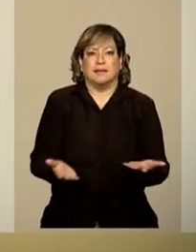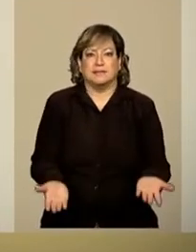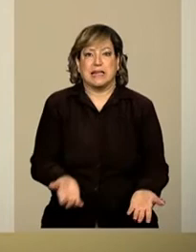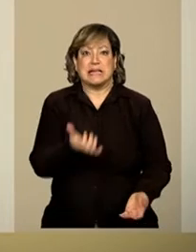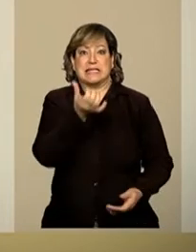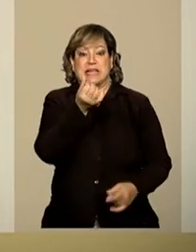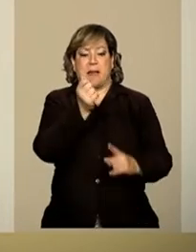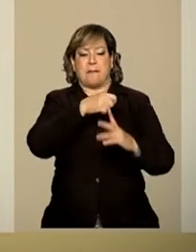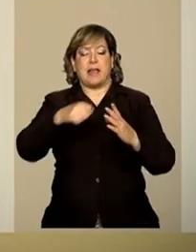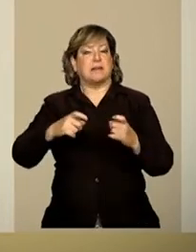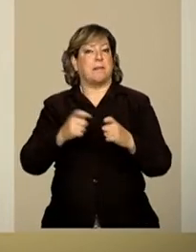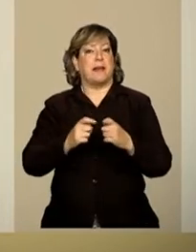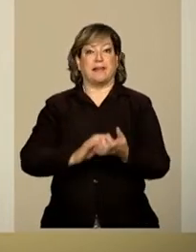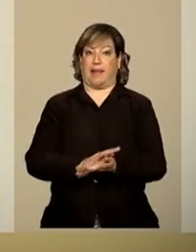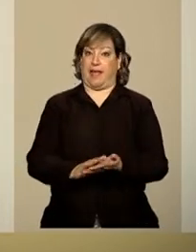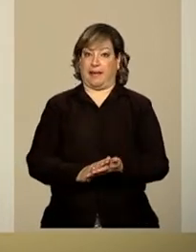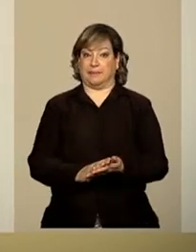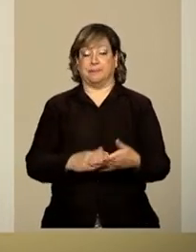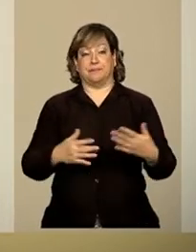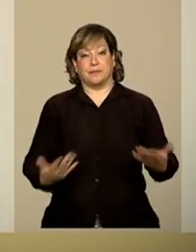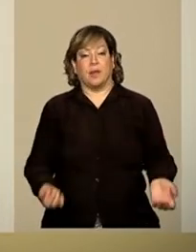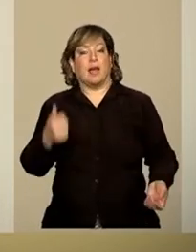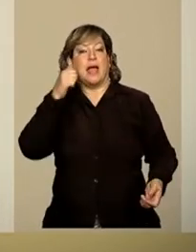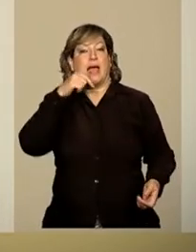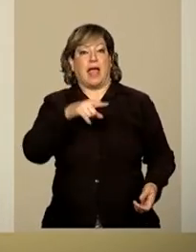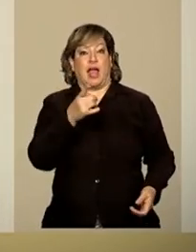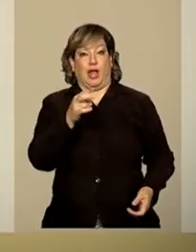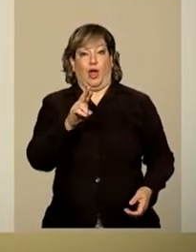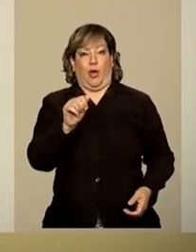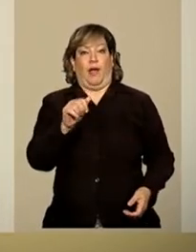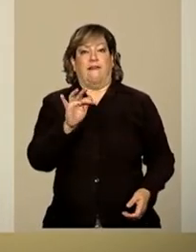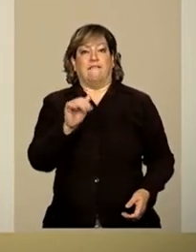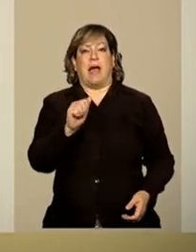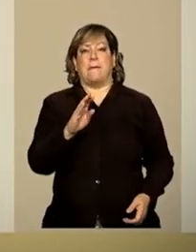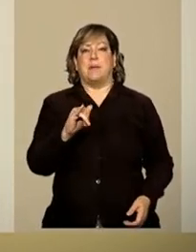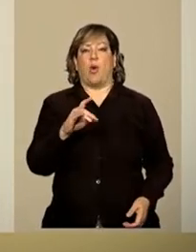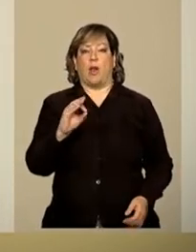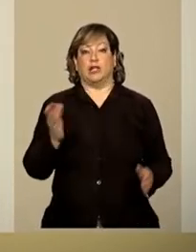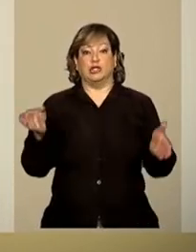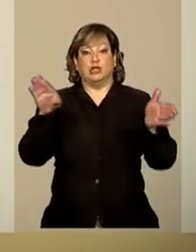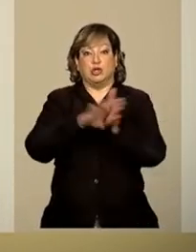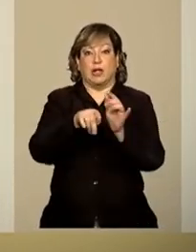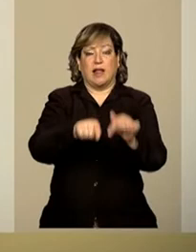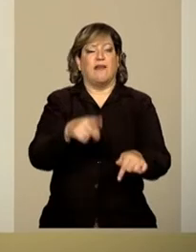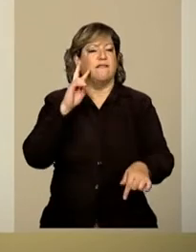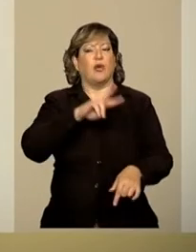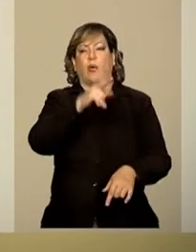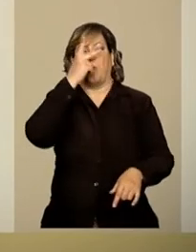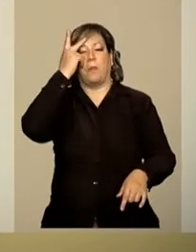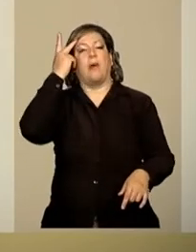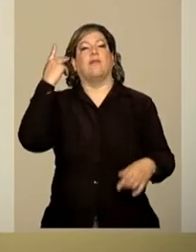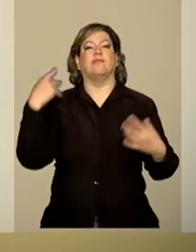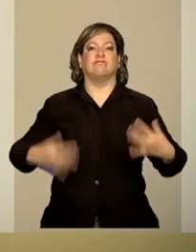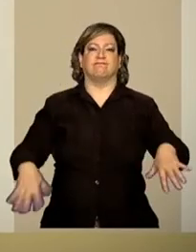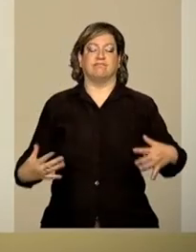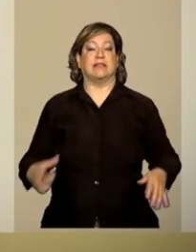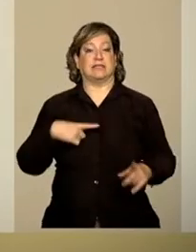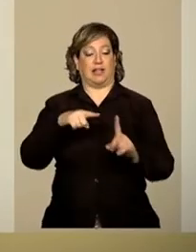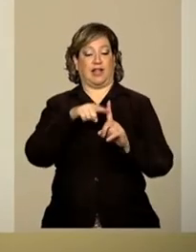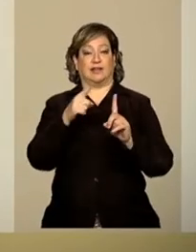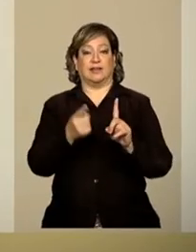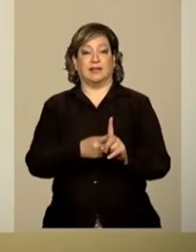Luciano seis meses então quando o Doutora a Fabíola chegou lá encontrou a população diz assistida havia